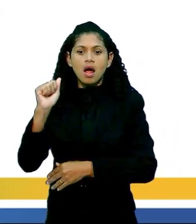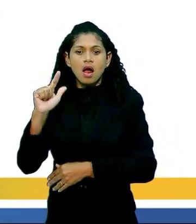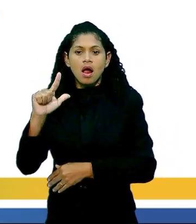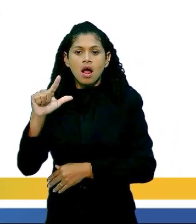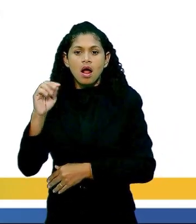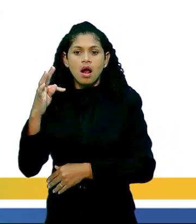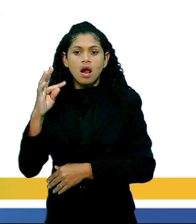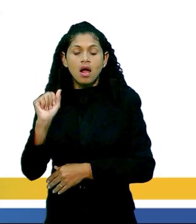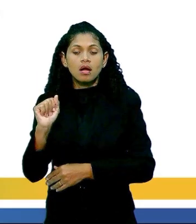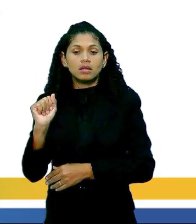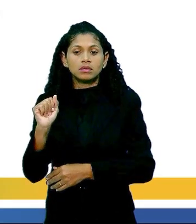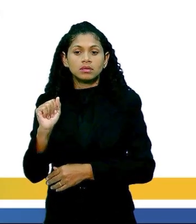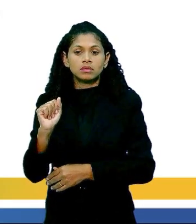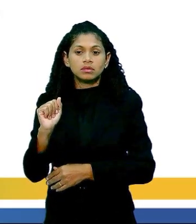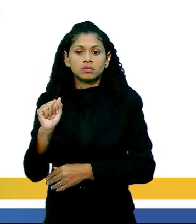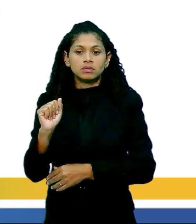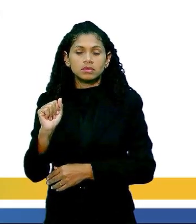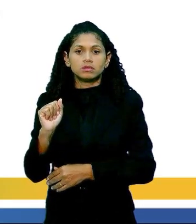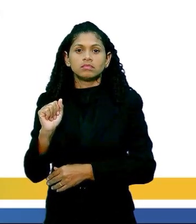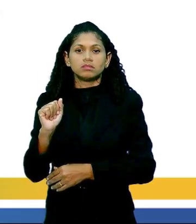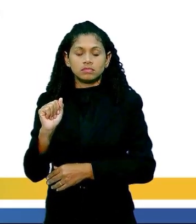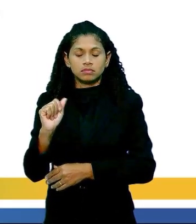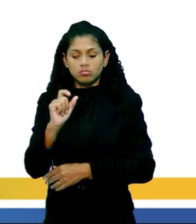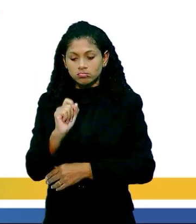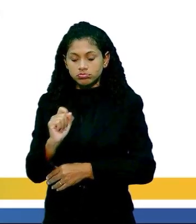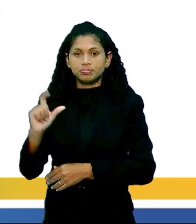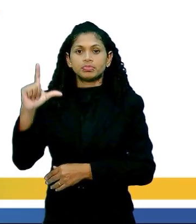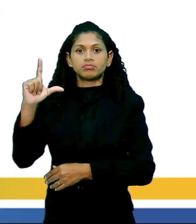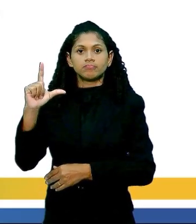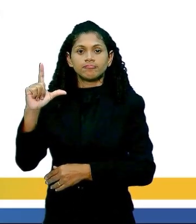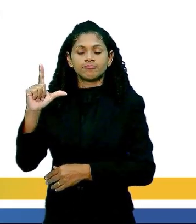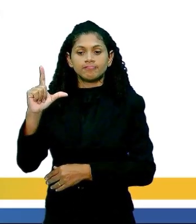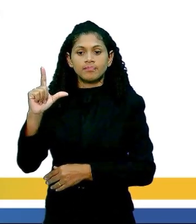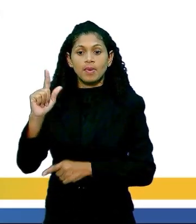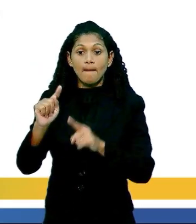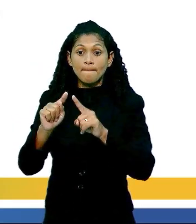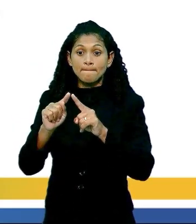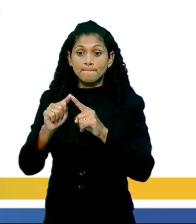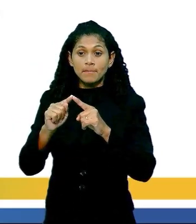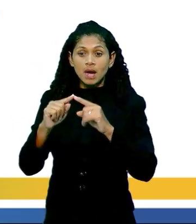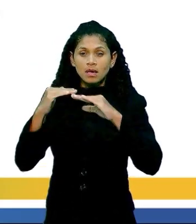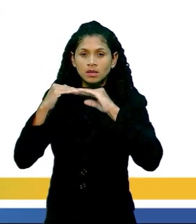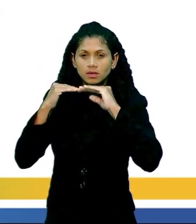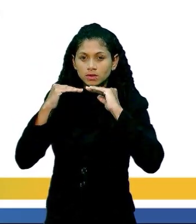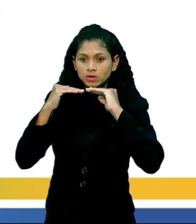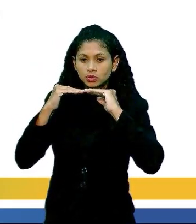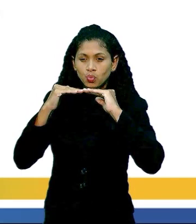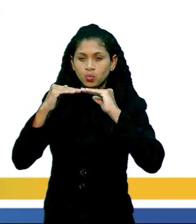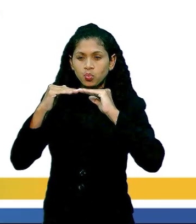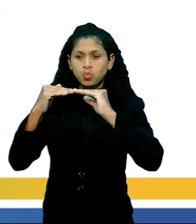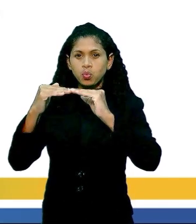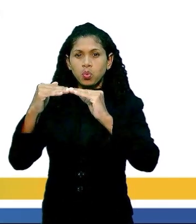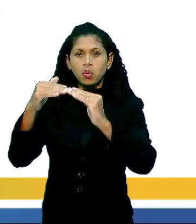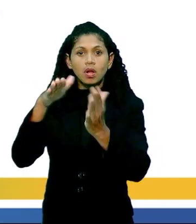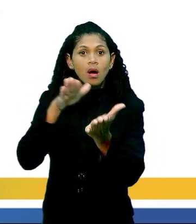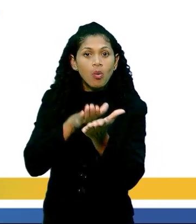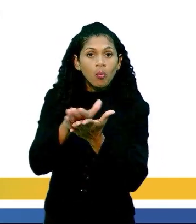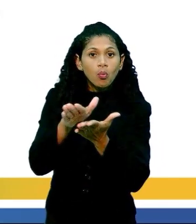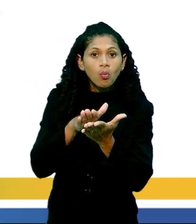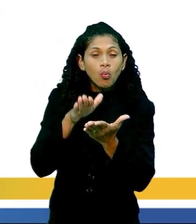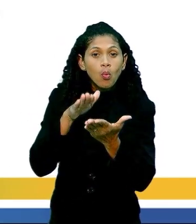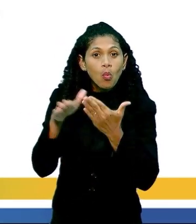É a fotossíntese. Ela é alta, mas ela se iguala ao consumo. Quer dizer,